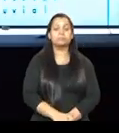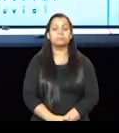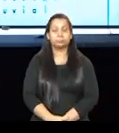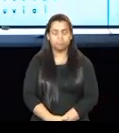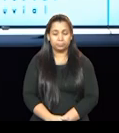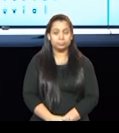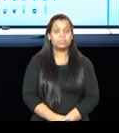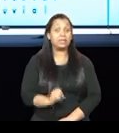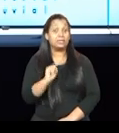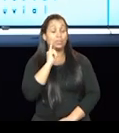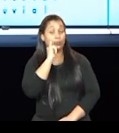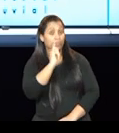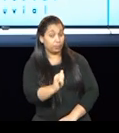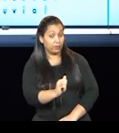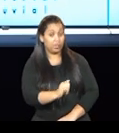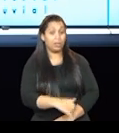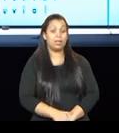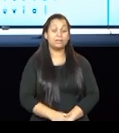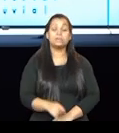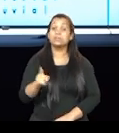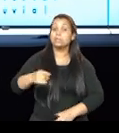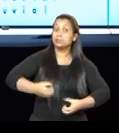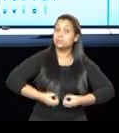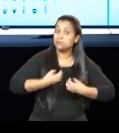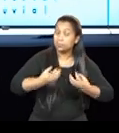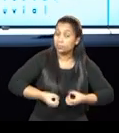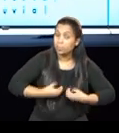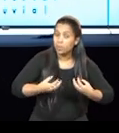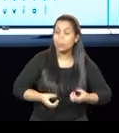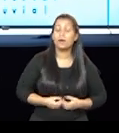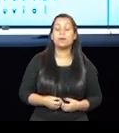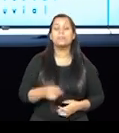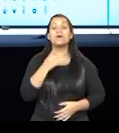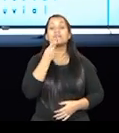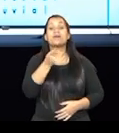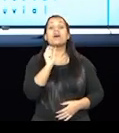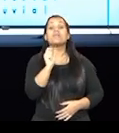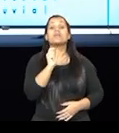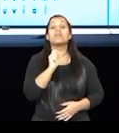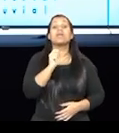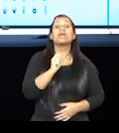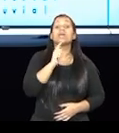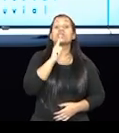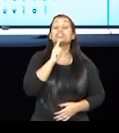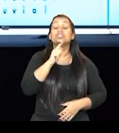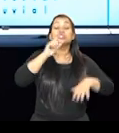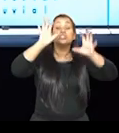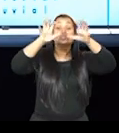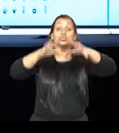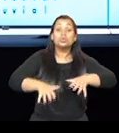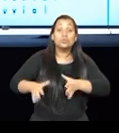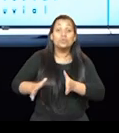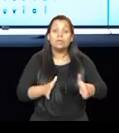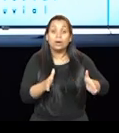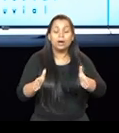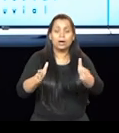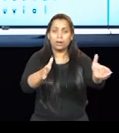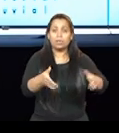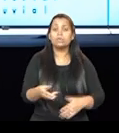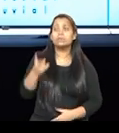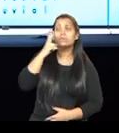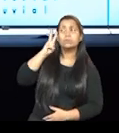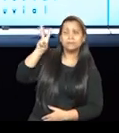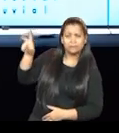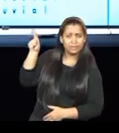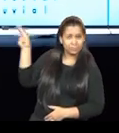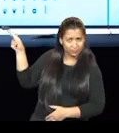E se eu te falasse que esse poema trata de chuva e rio, só batendo o olho e vendo o